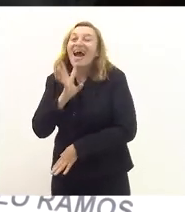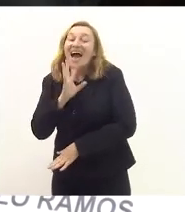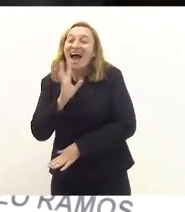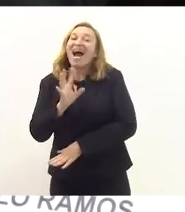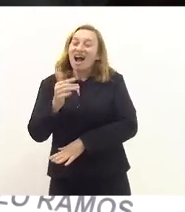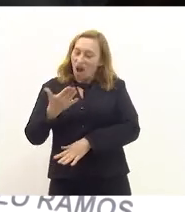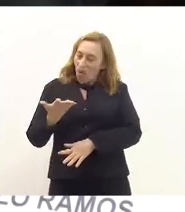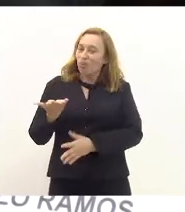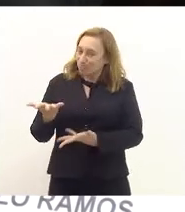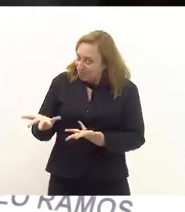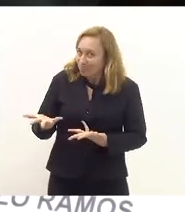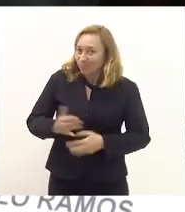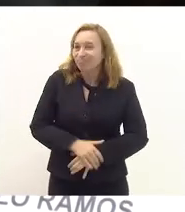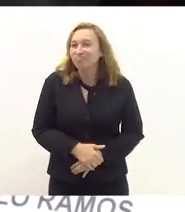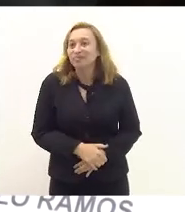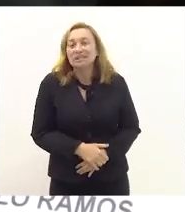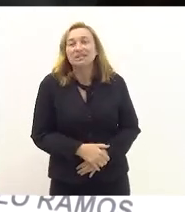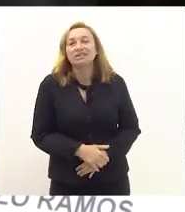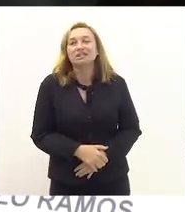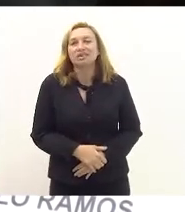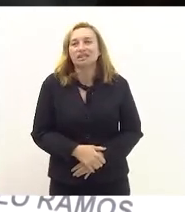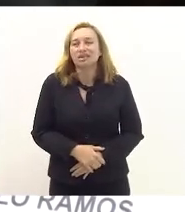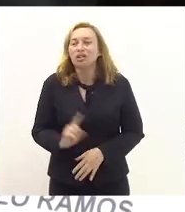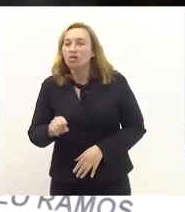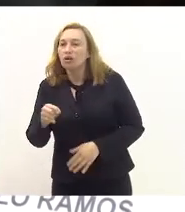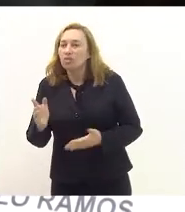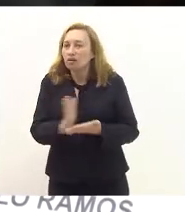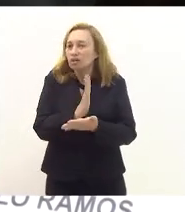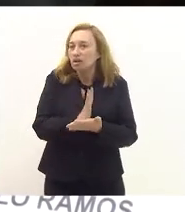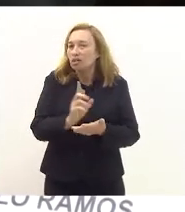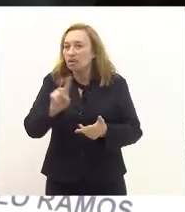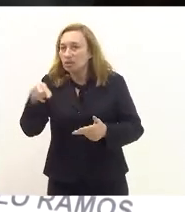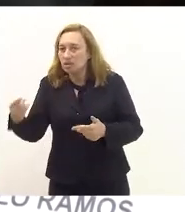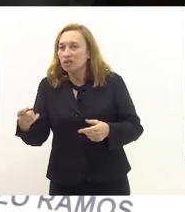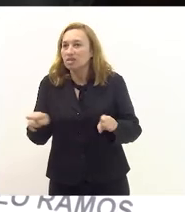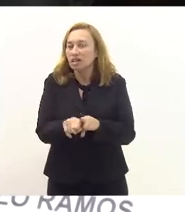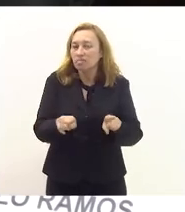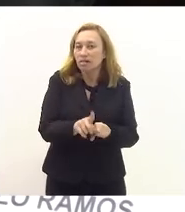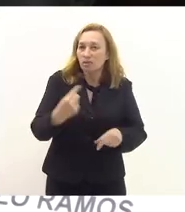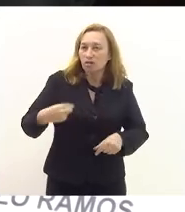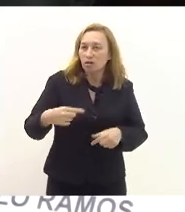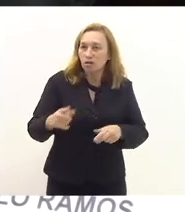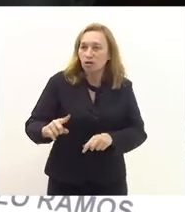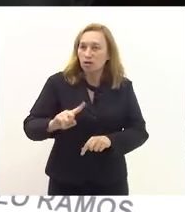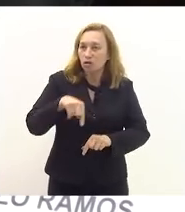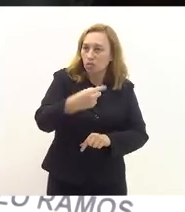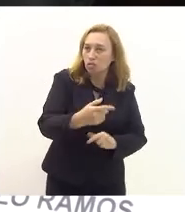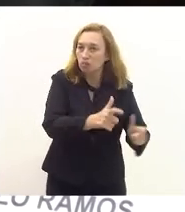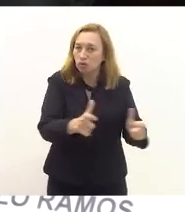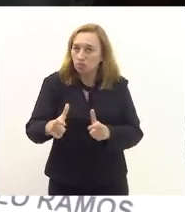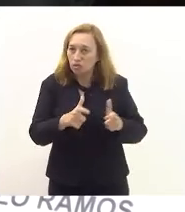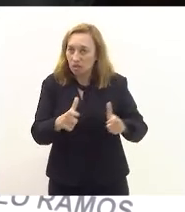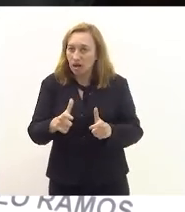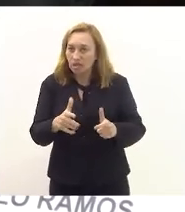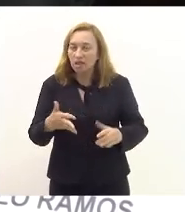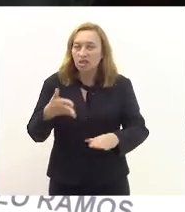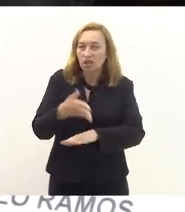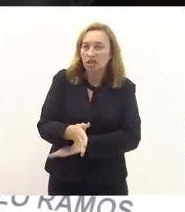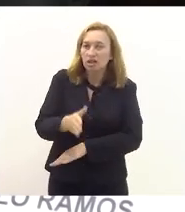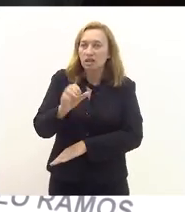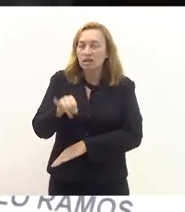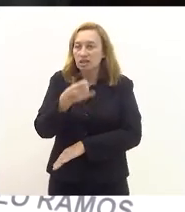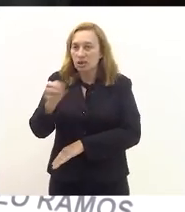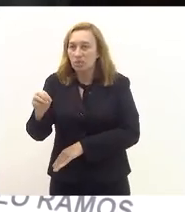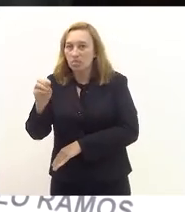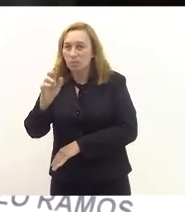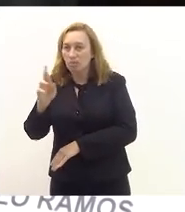cara bacana e tal. E outras vezes a gente foi também em outros lugares, na chegada dele em São Borja eu estava